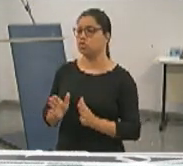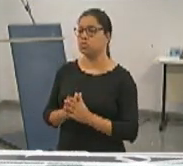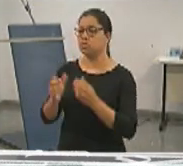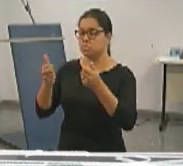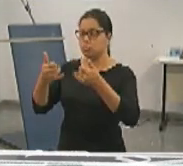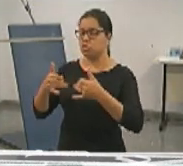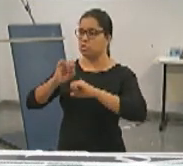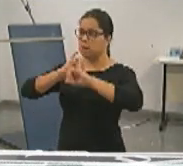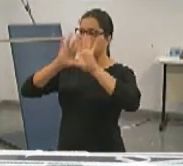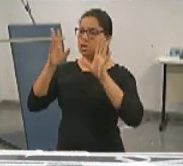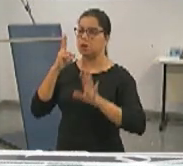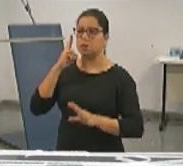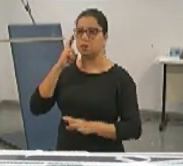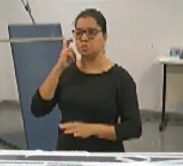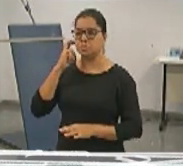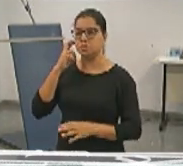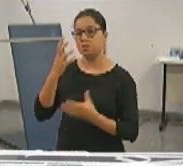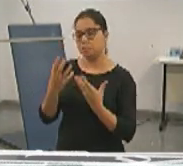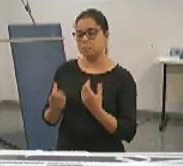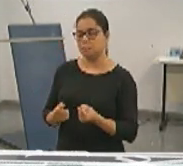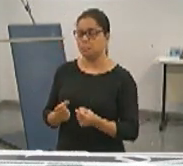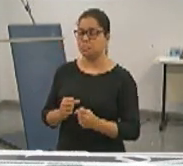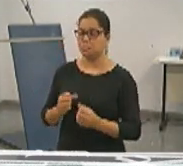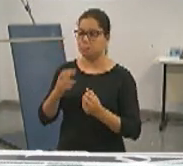temos o pedido de resposta. Portanto, a